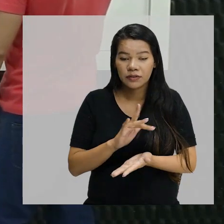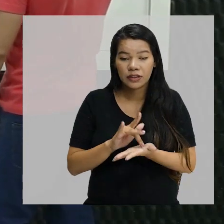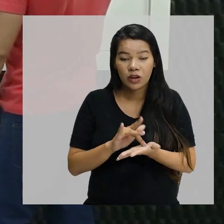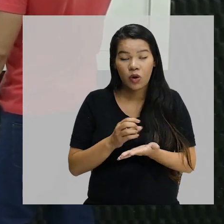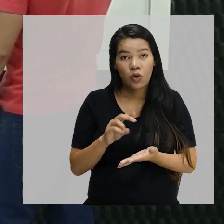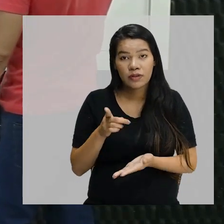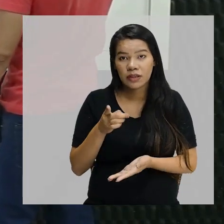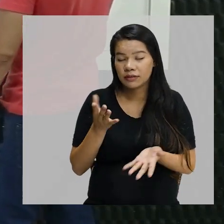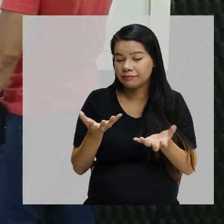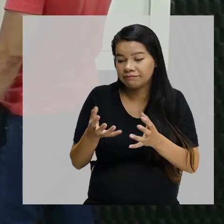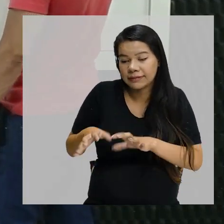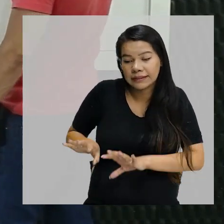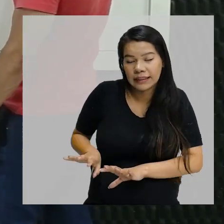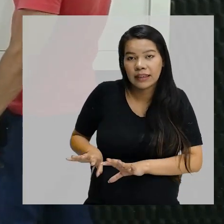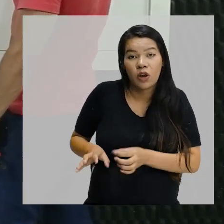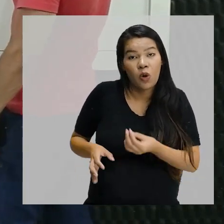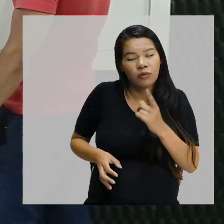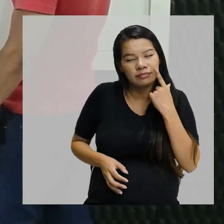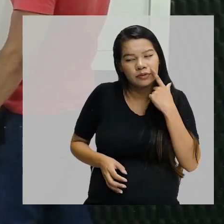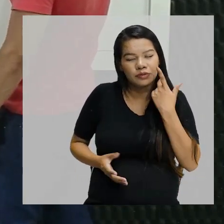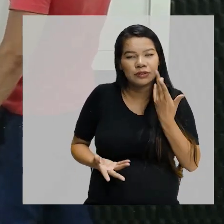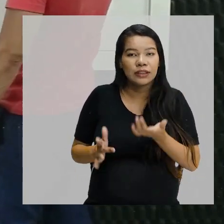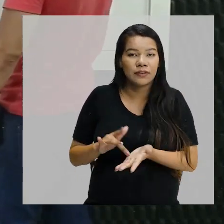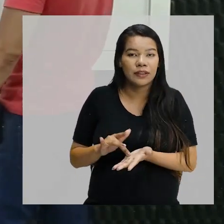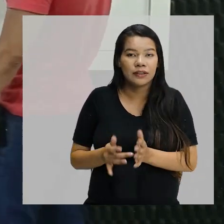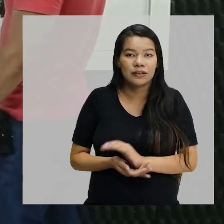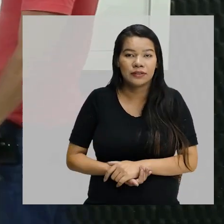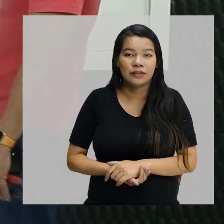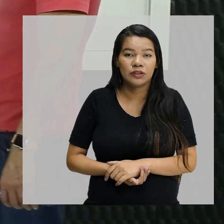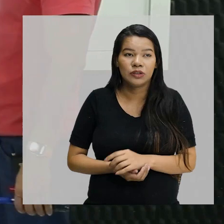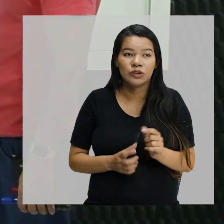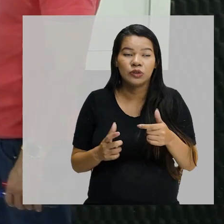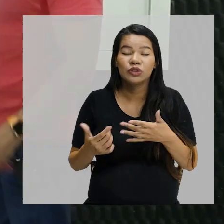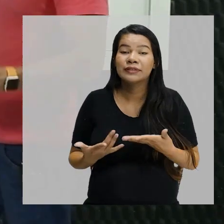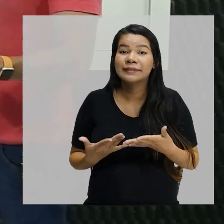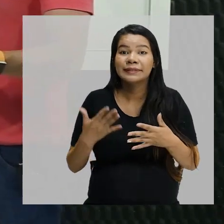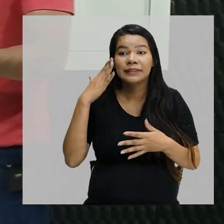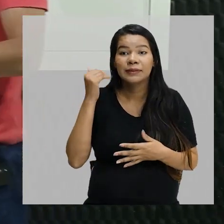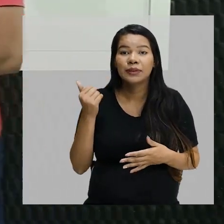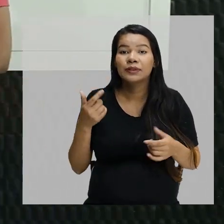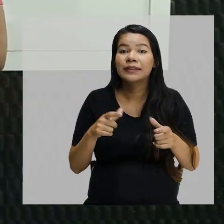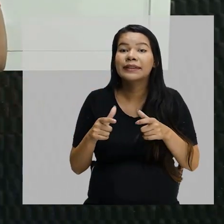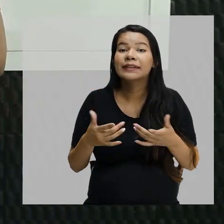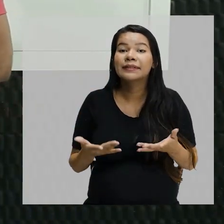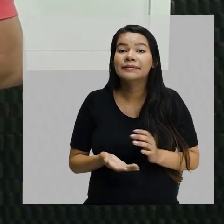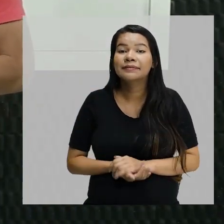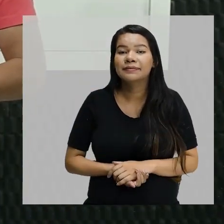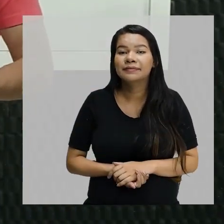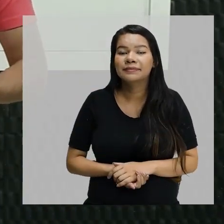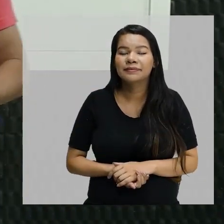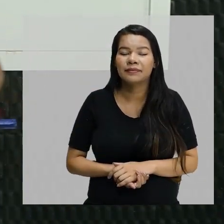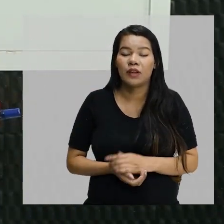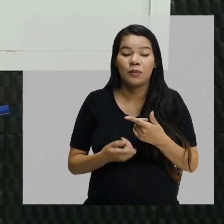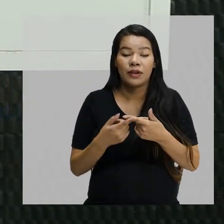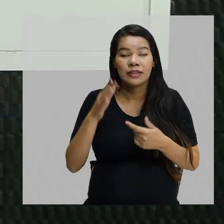necessariamente não aceita ou desconfia da Verdade correto e aí onde é que tem a sabedoria vai aqui é um passo mais interessante porque